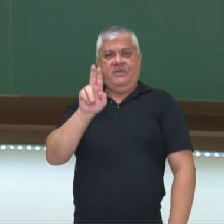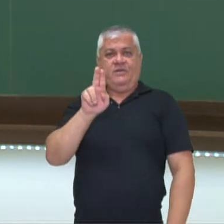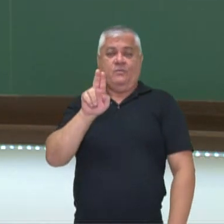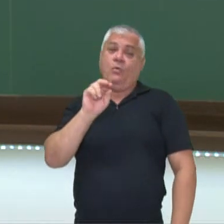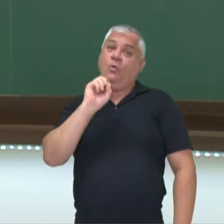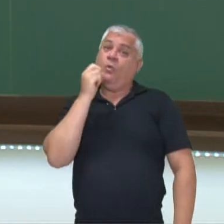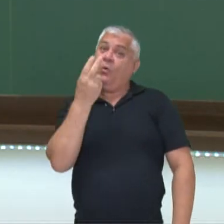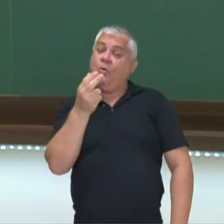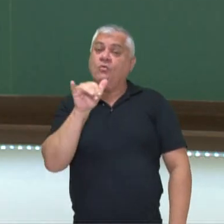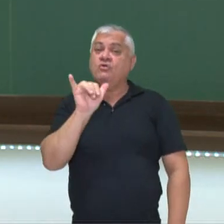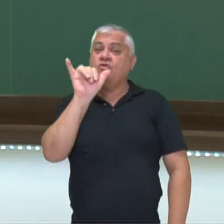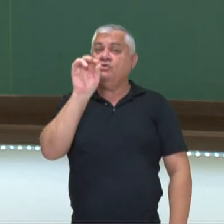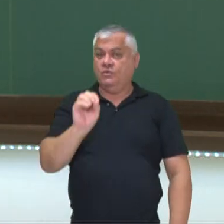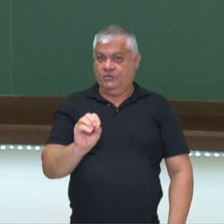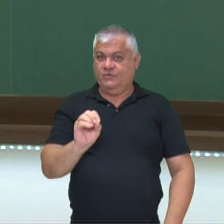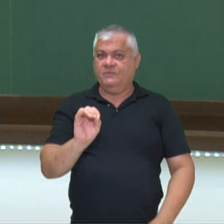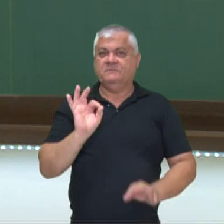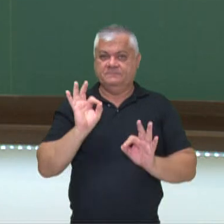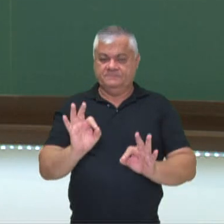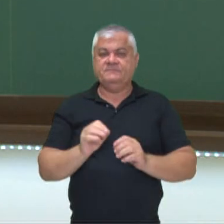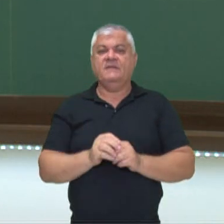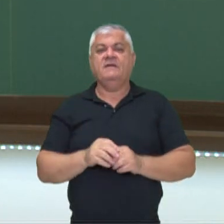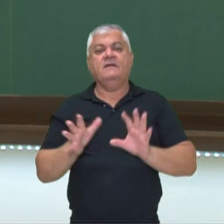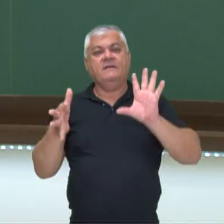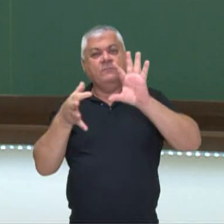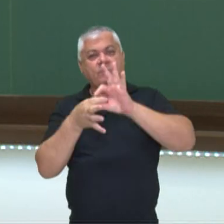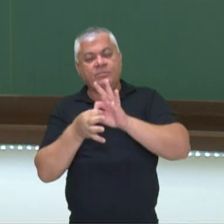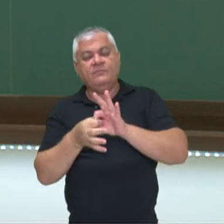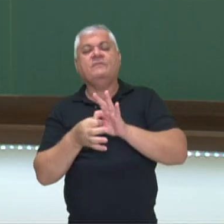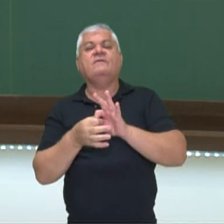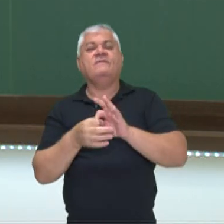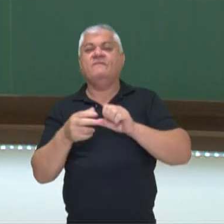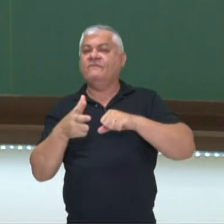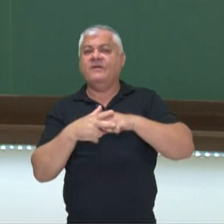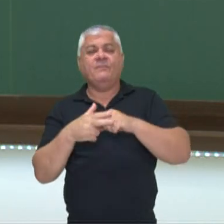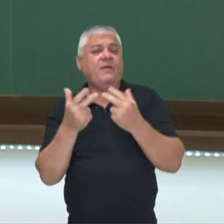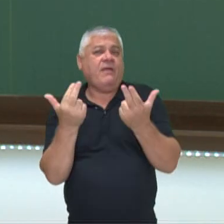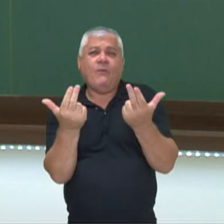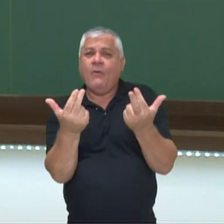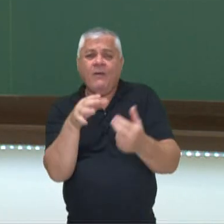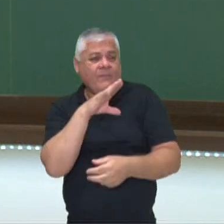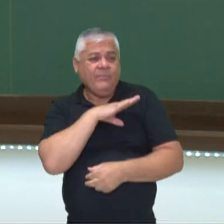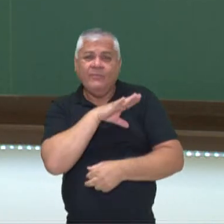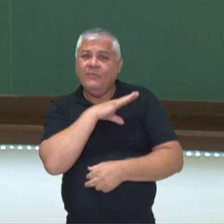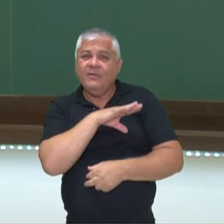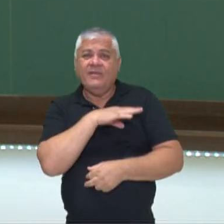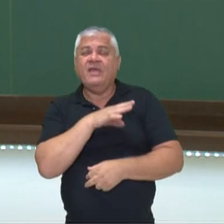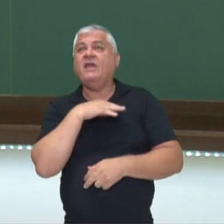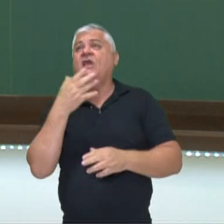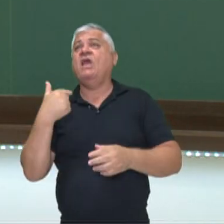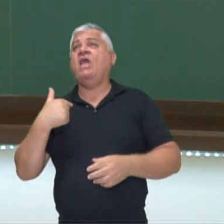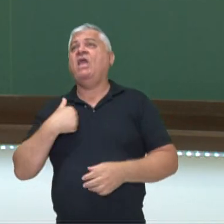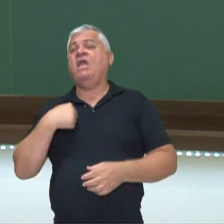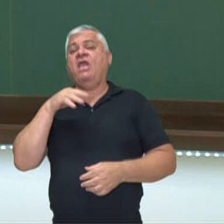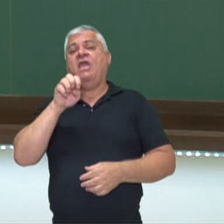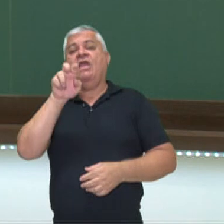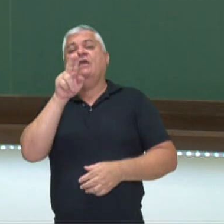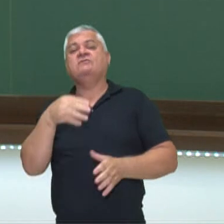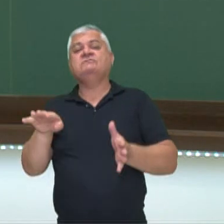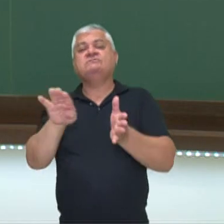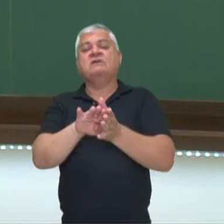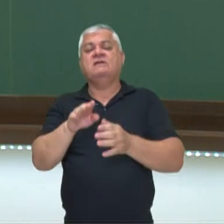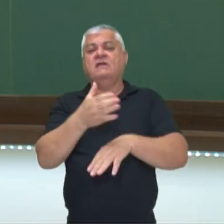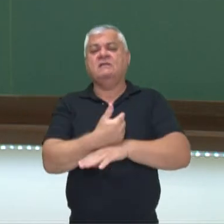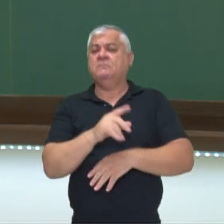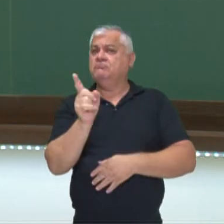A causa de la flexión del verbo llegué. A mesma coisa em português. Eu não preciso obrigatoriamente falar eu cheguei cedo.